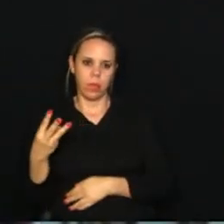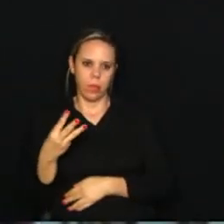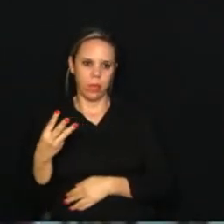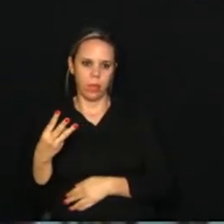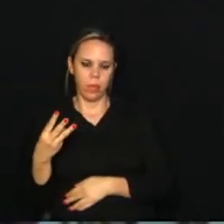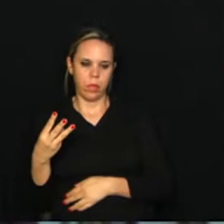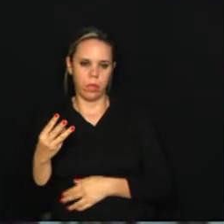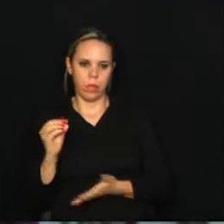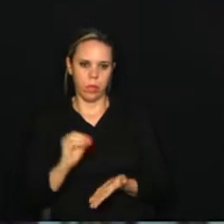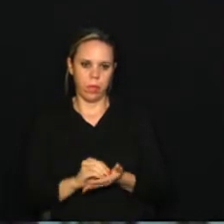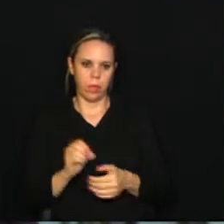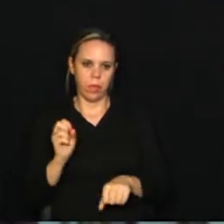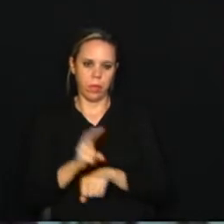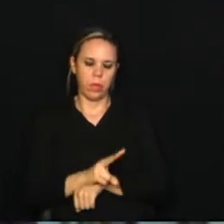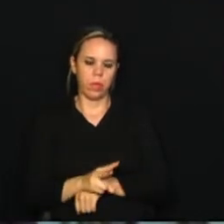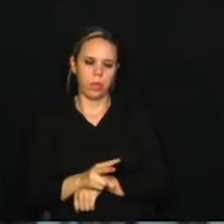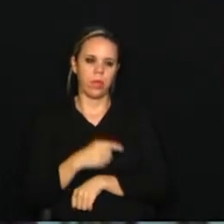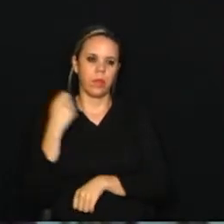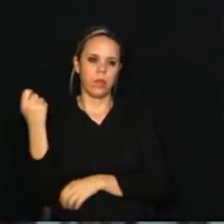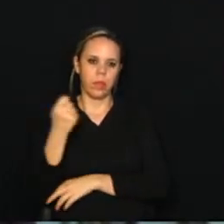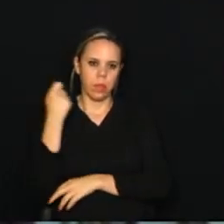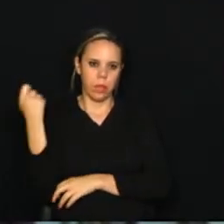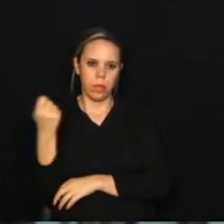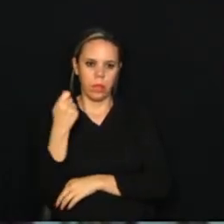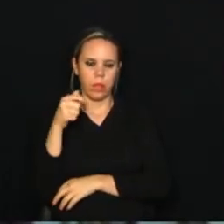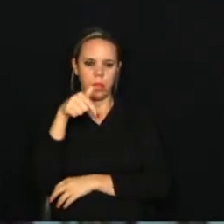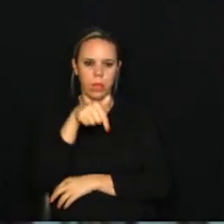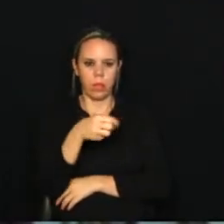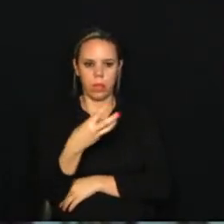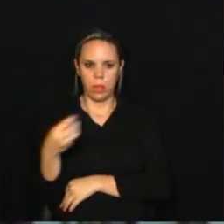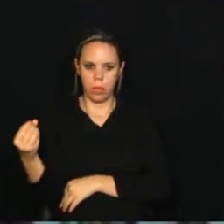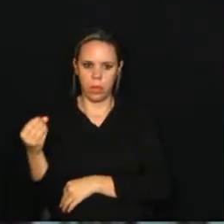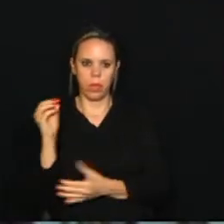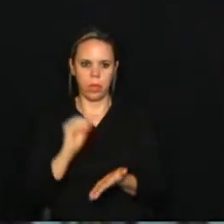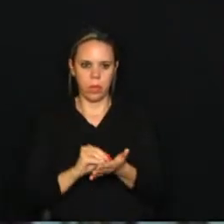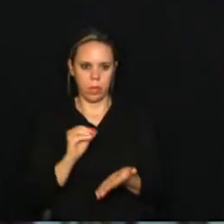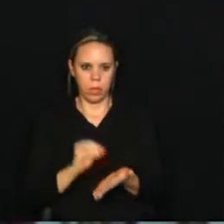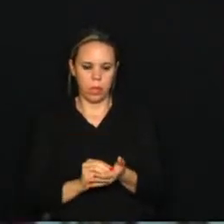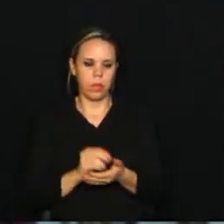733 e na região sul 730.